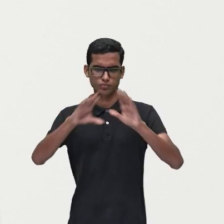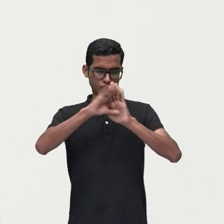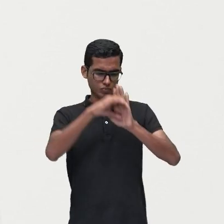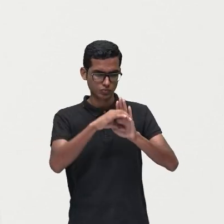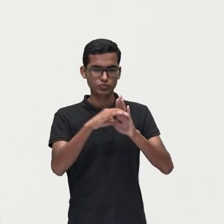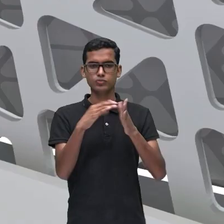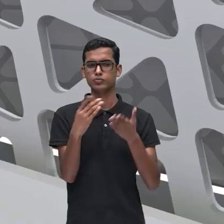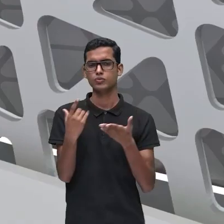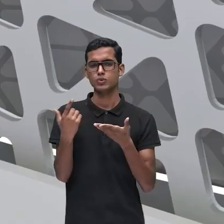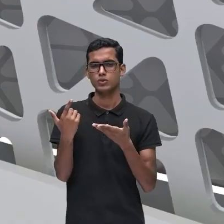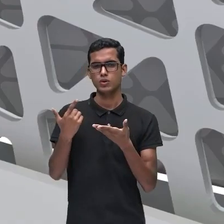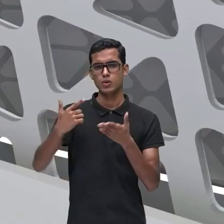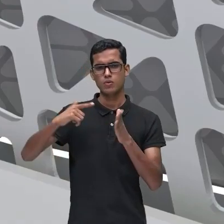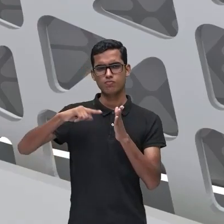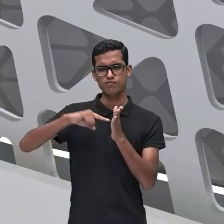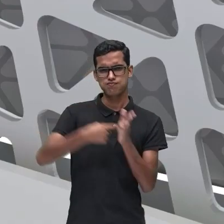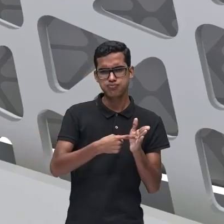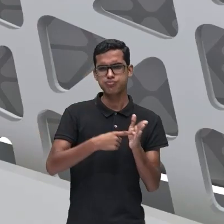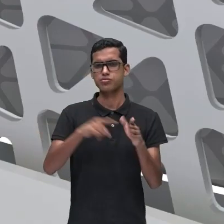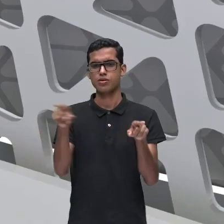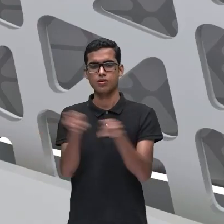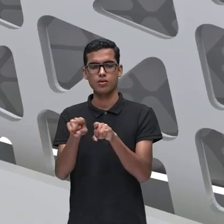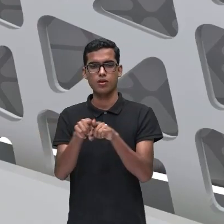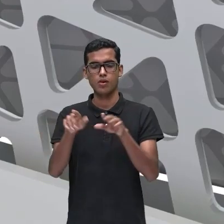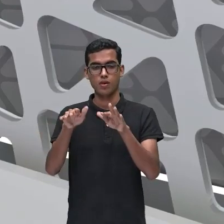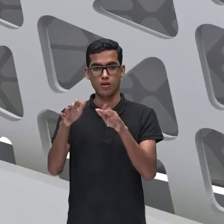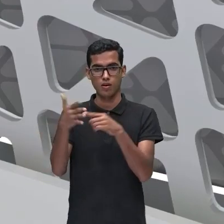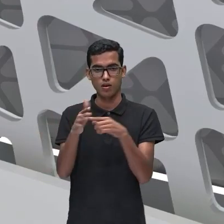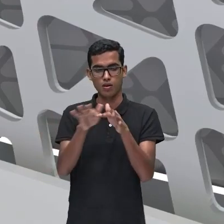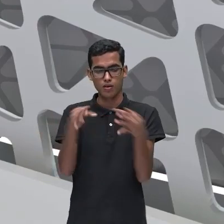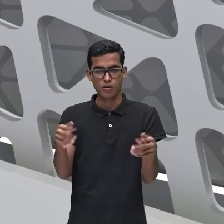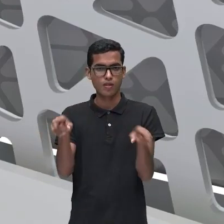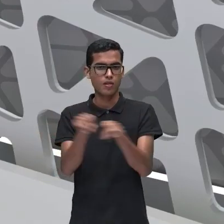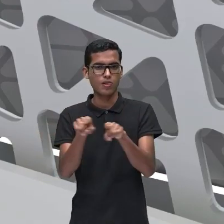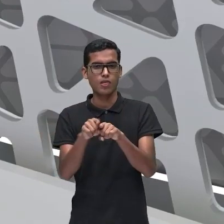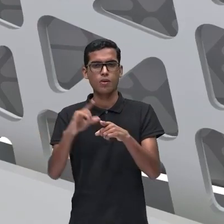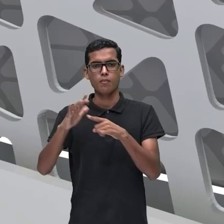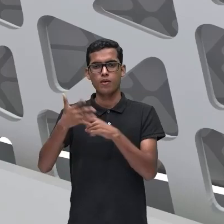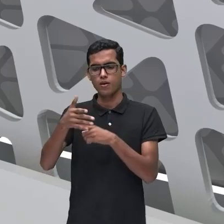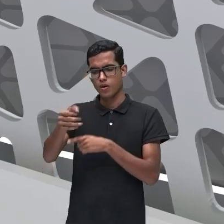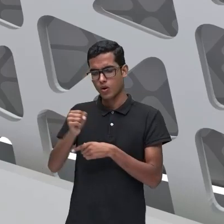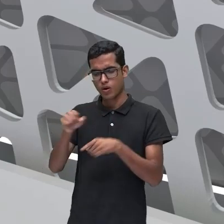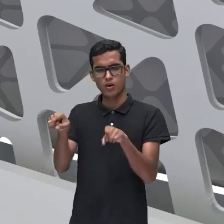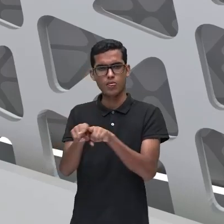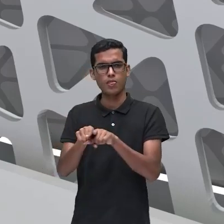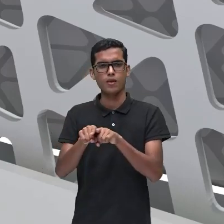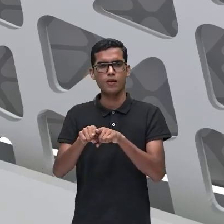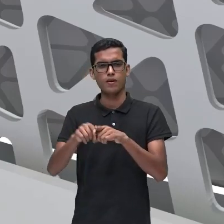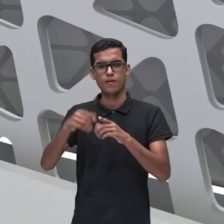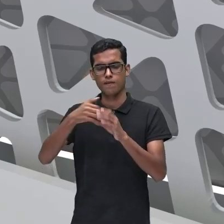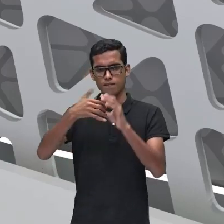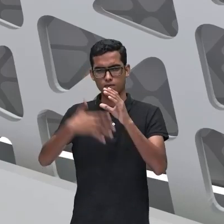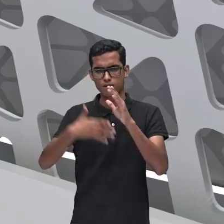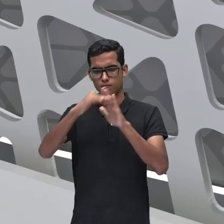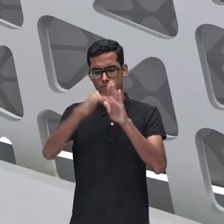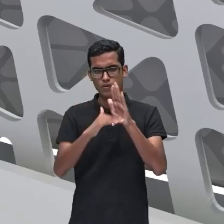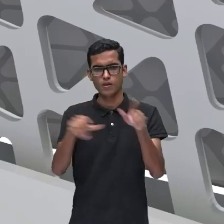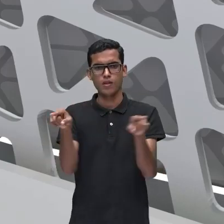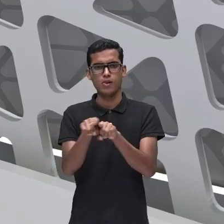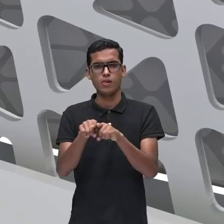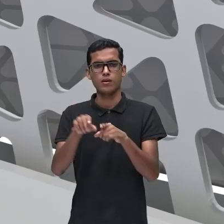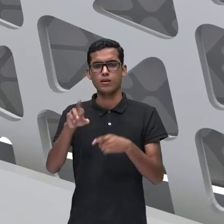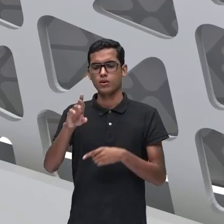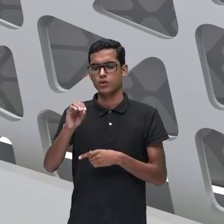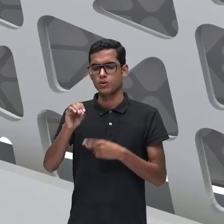máquinas simples, falamos de alavancas e suas classificações, falamos também de